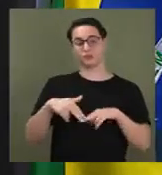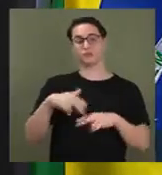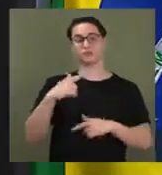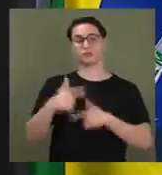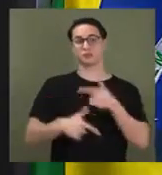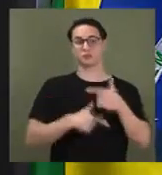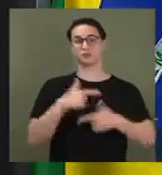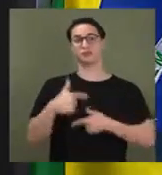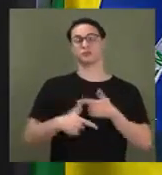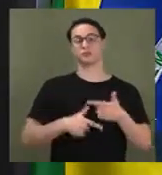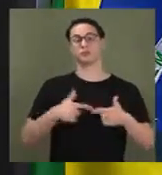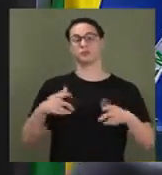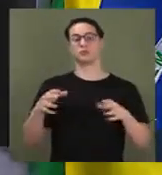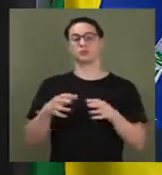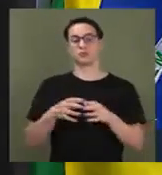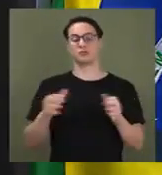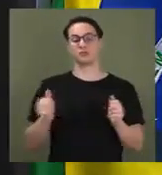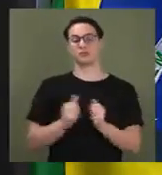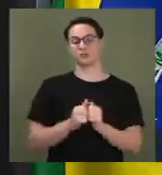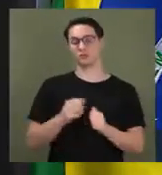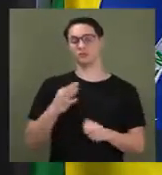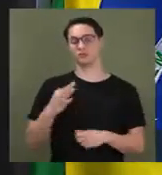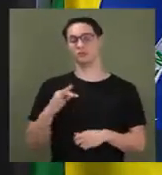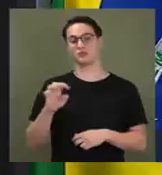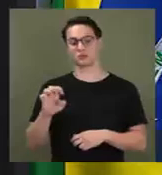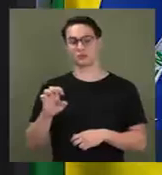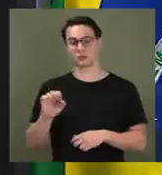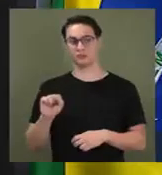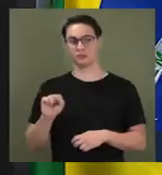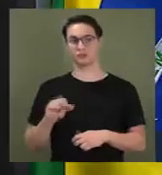junto ao Tribunal Eleitoral e ao próprio Supremo.